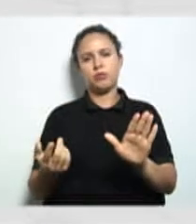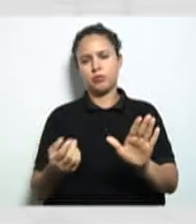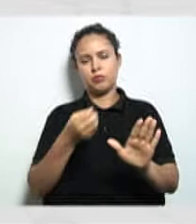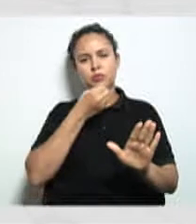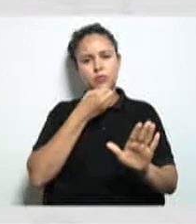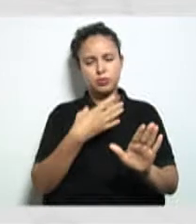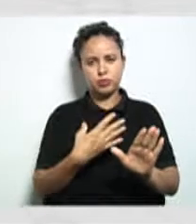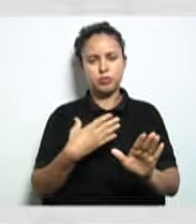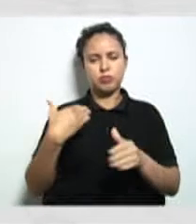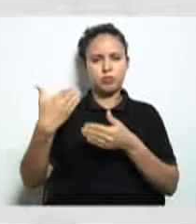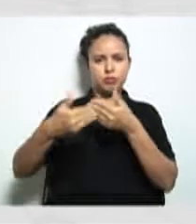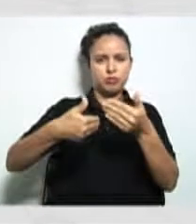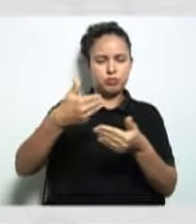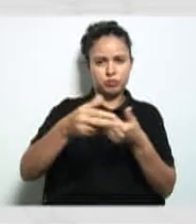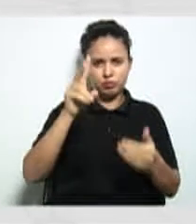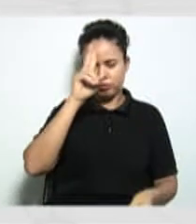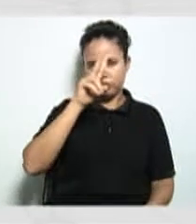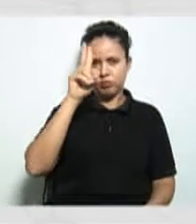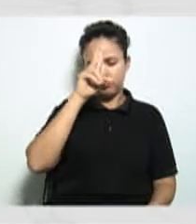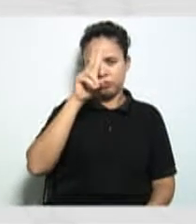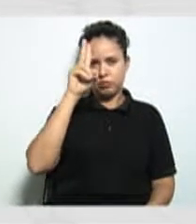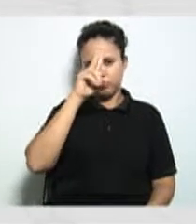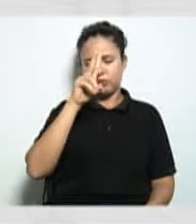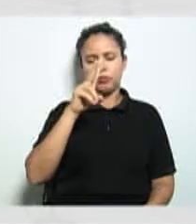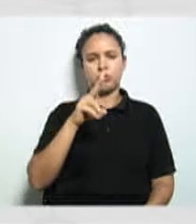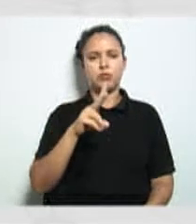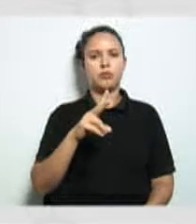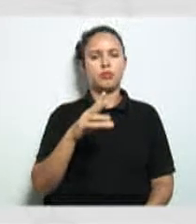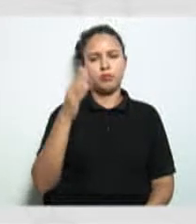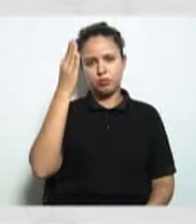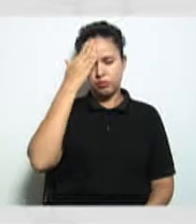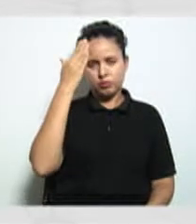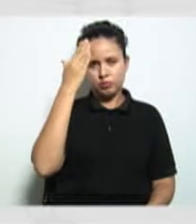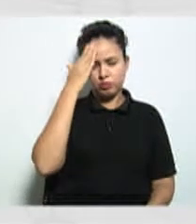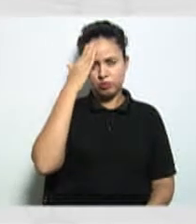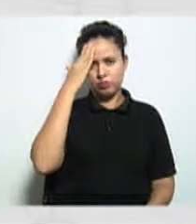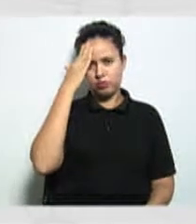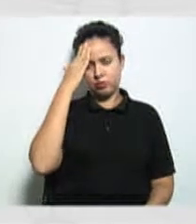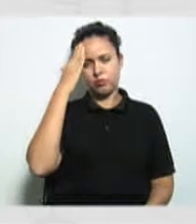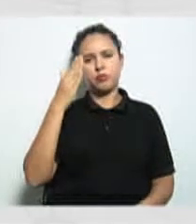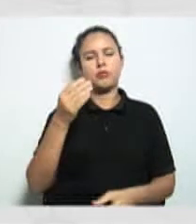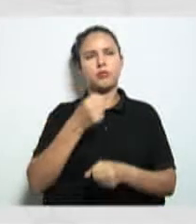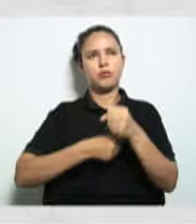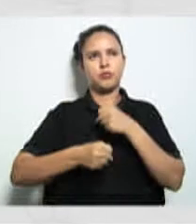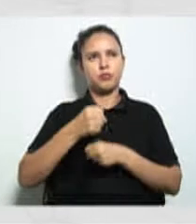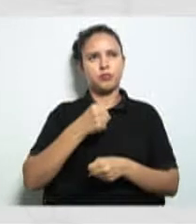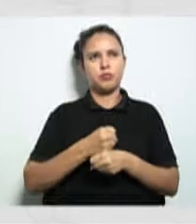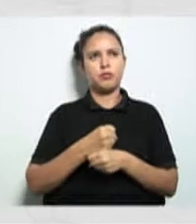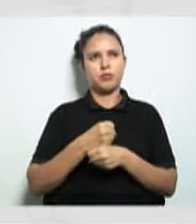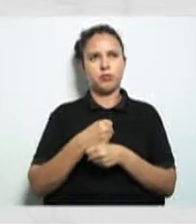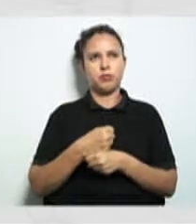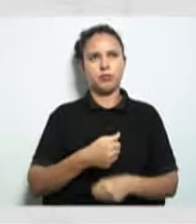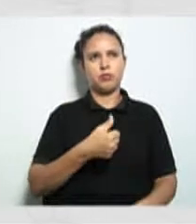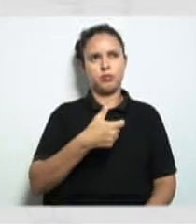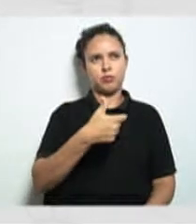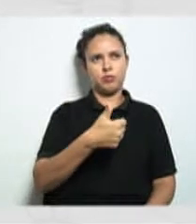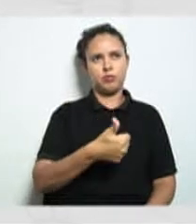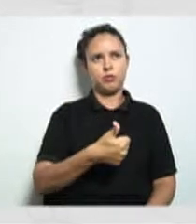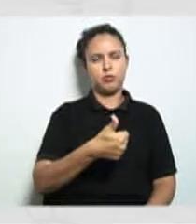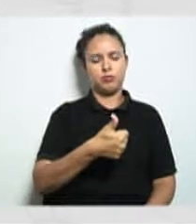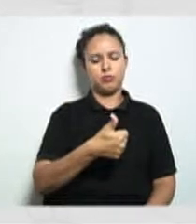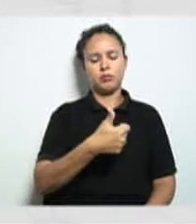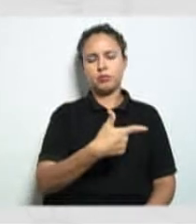longo da história na busca do saber. Cervo e Bervian, 2007, página 28. Então,